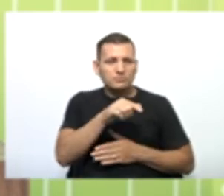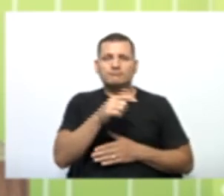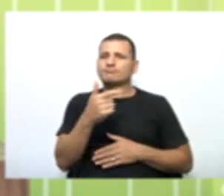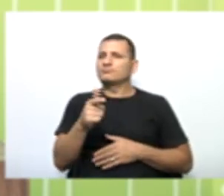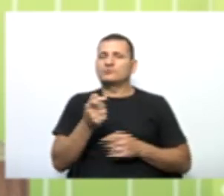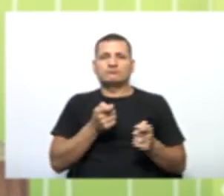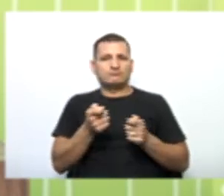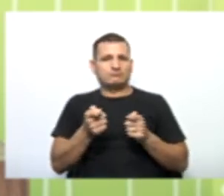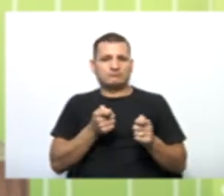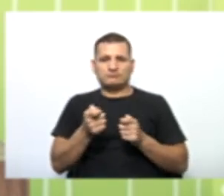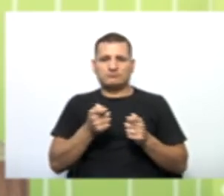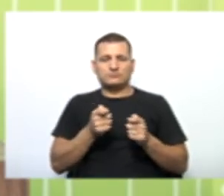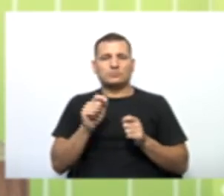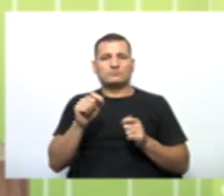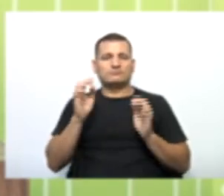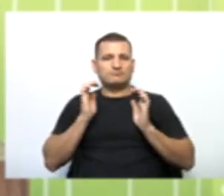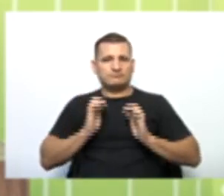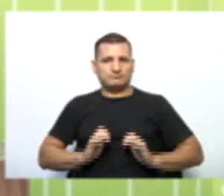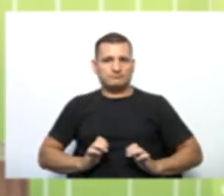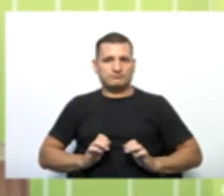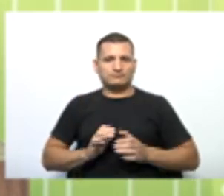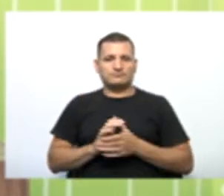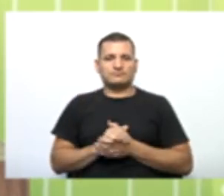do domínio do que é a ética.